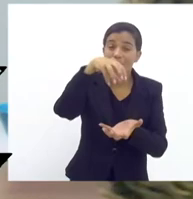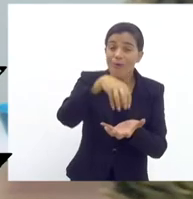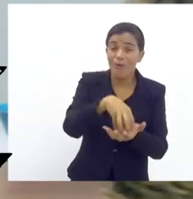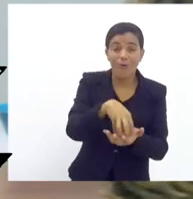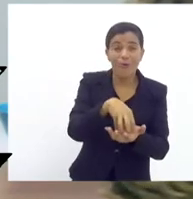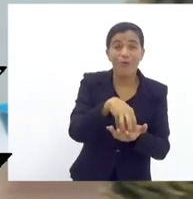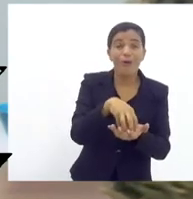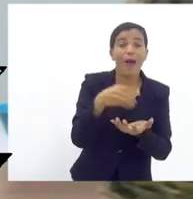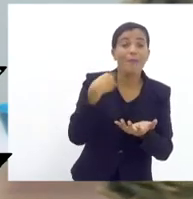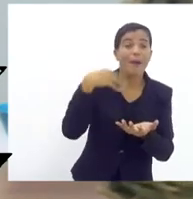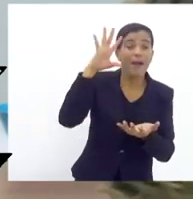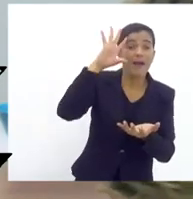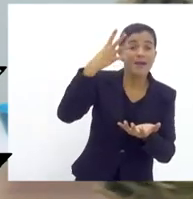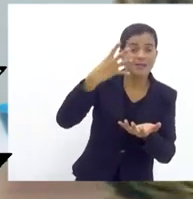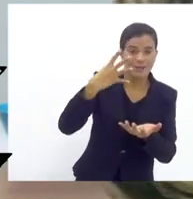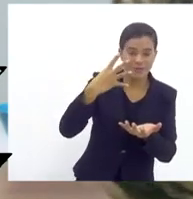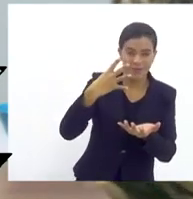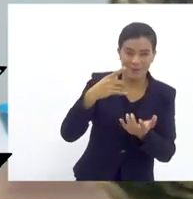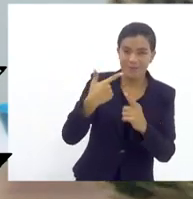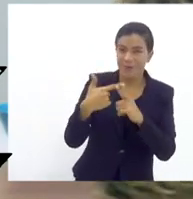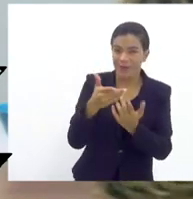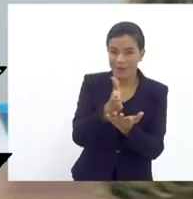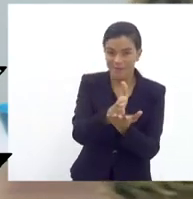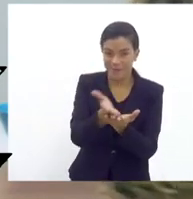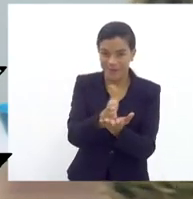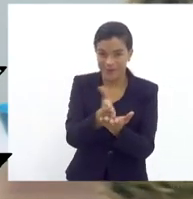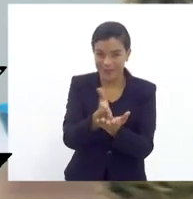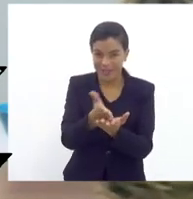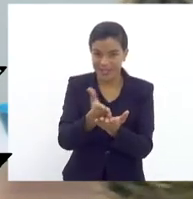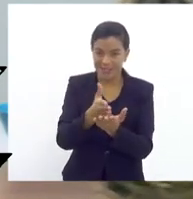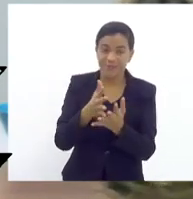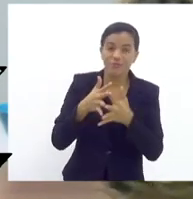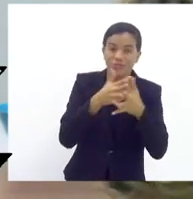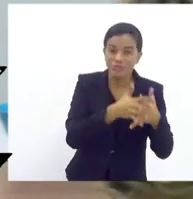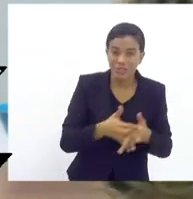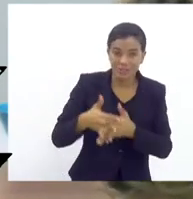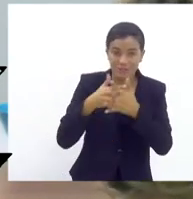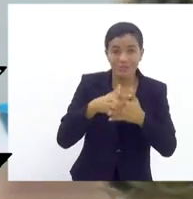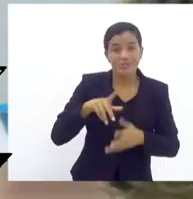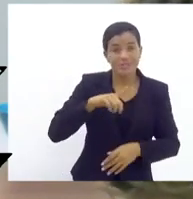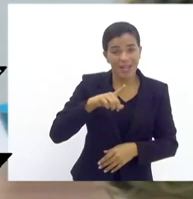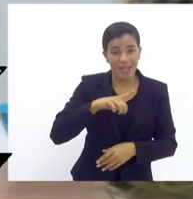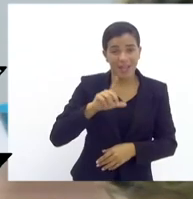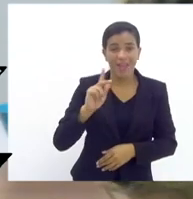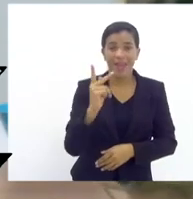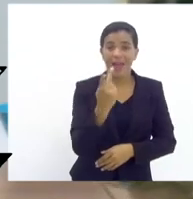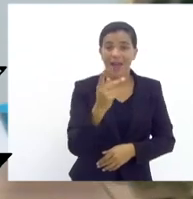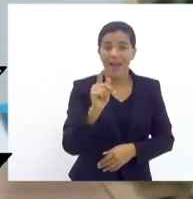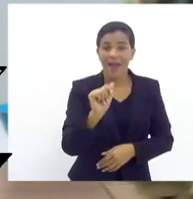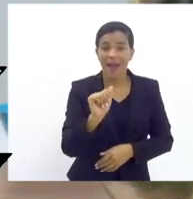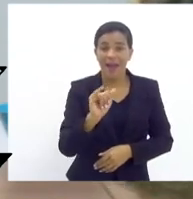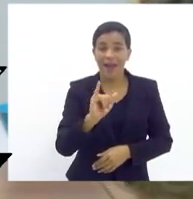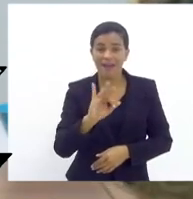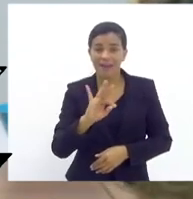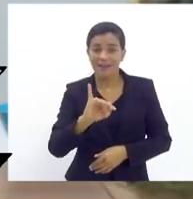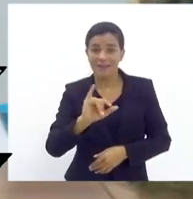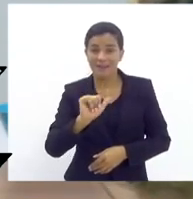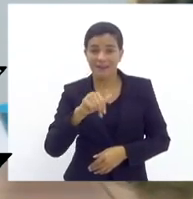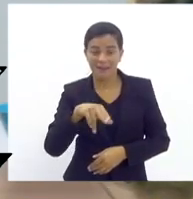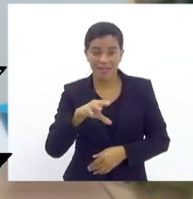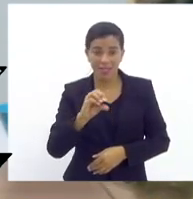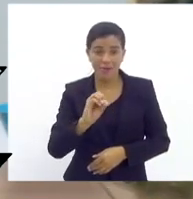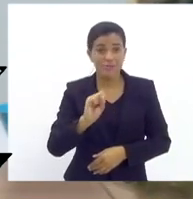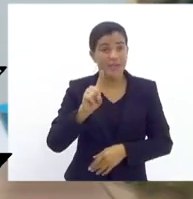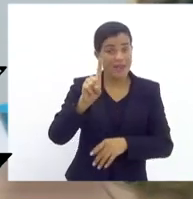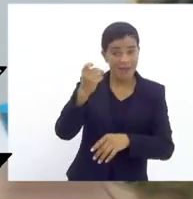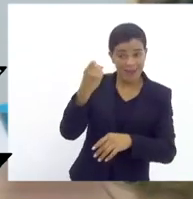vão ficar lá na fronteira dos Estados Unidos tem muitos haitianos com seus filhos que já são brasileiros e que estavam